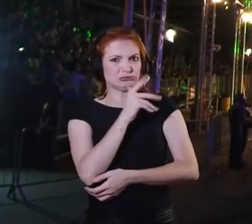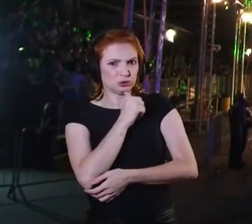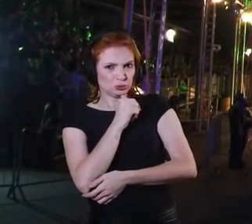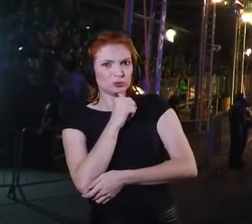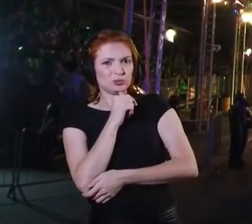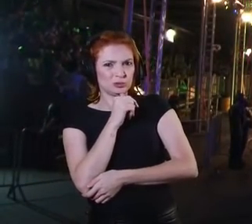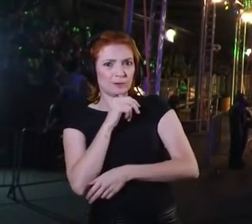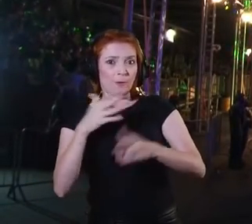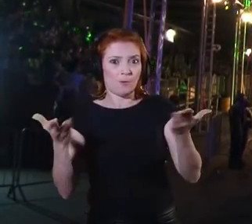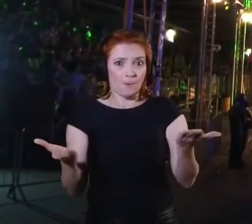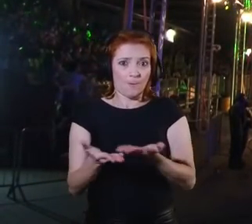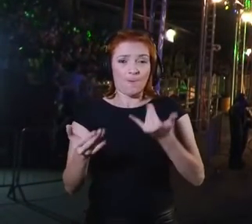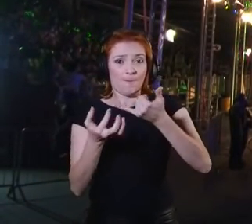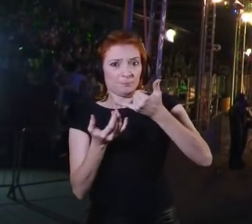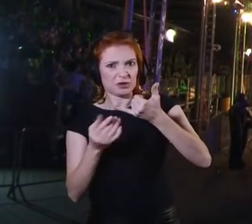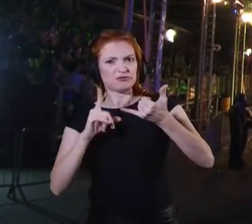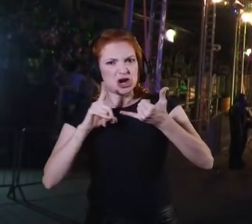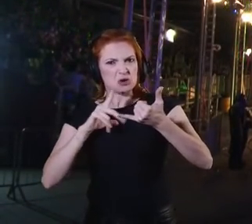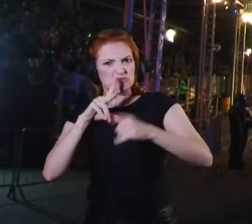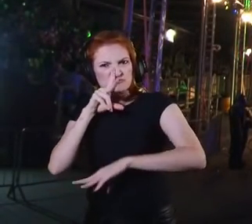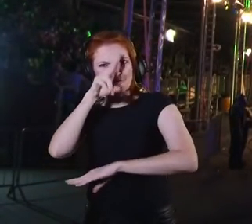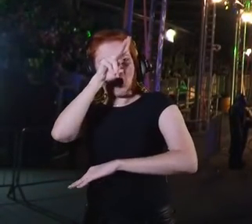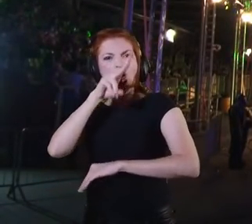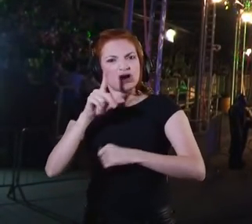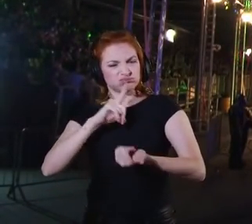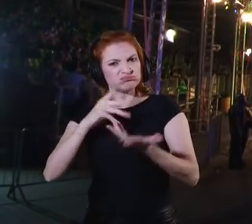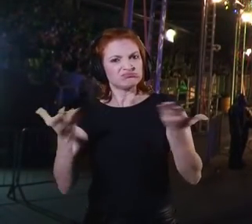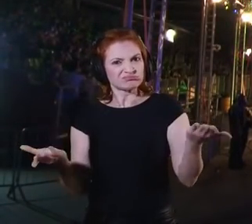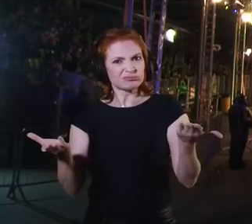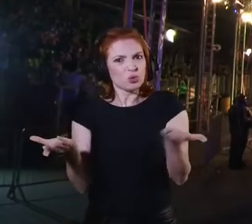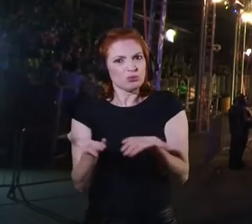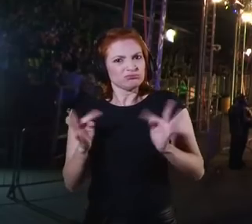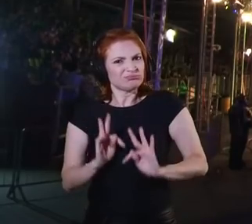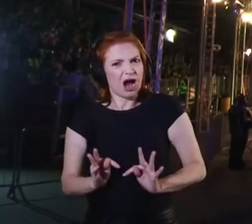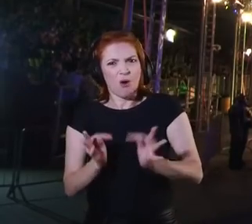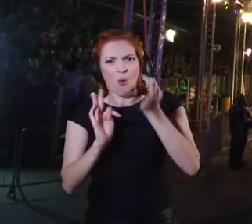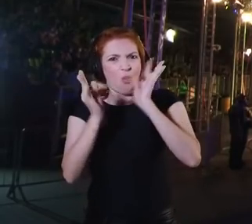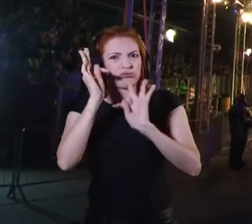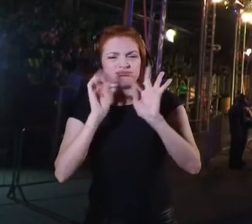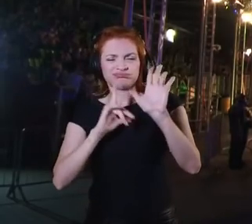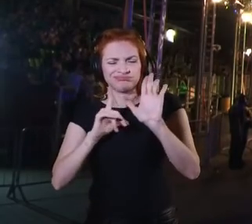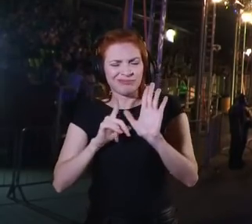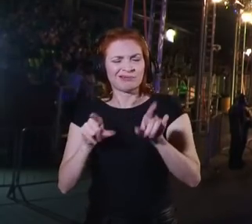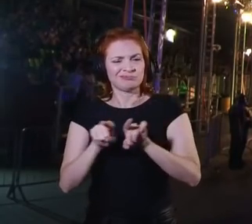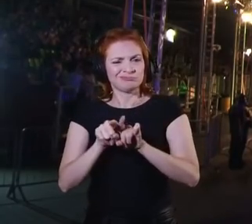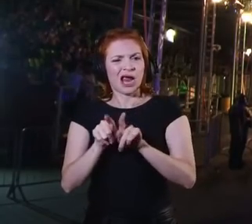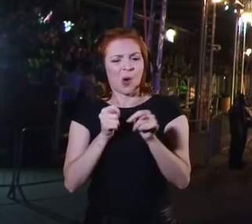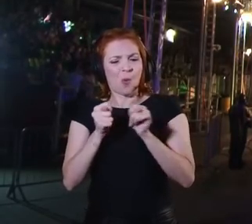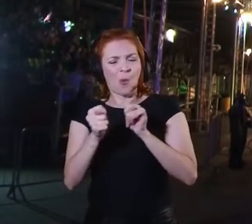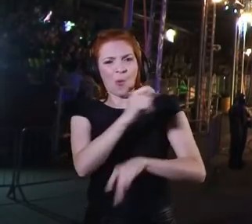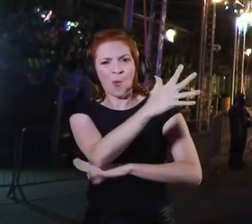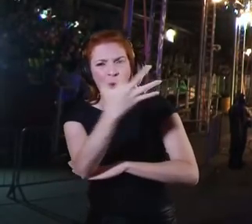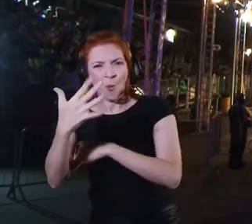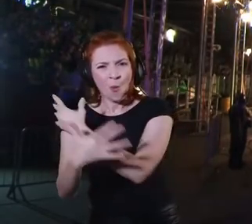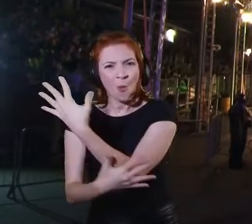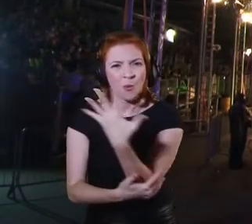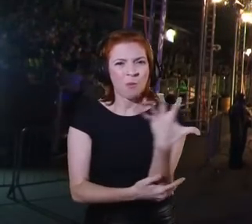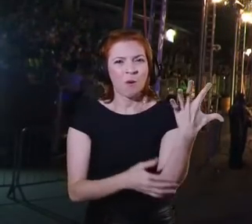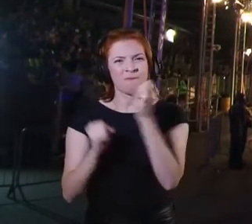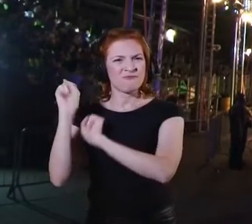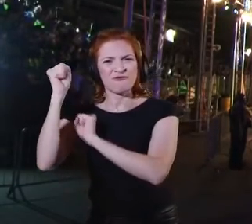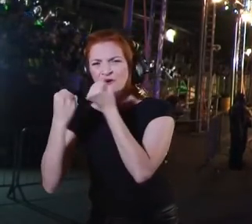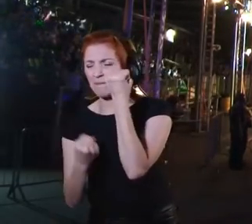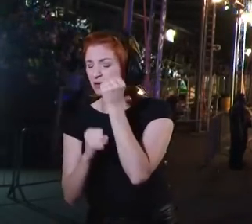o grafeno chega com toda a força, a tecnologia de alta capacidade ecológica, né, e de um poder